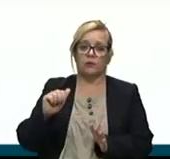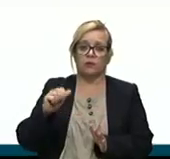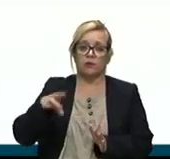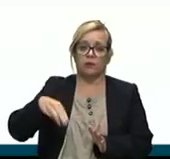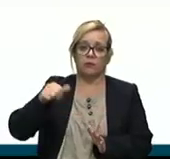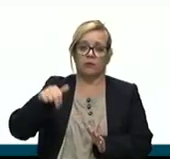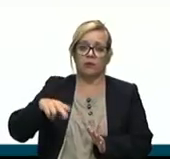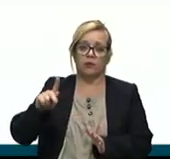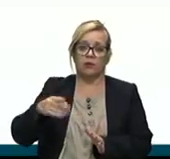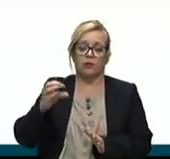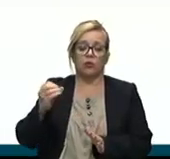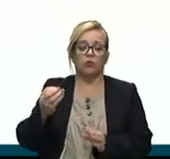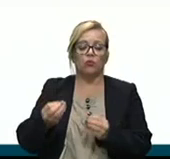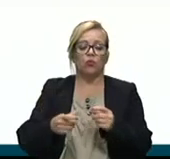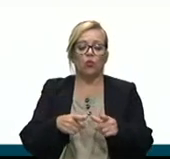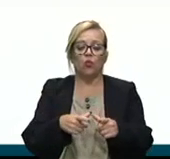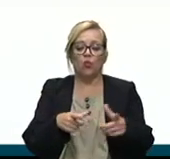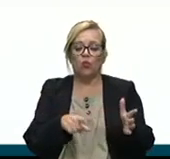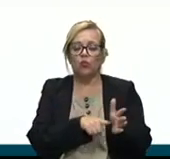da amostra.